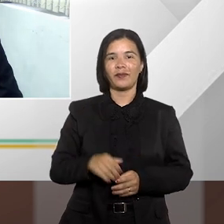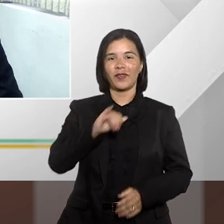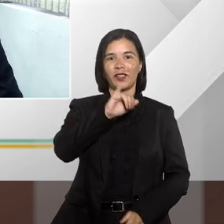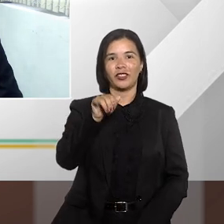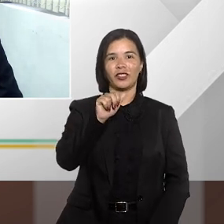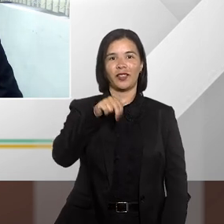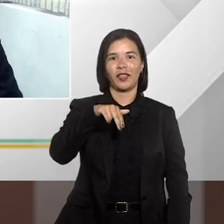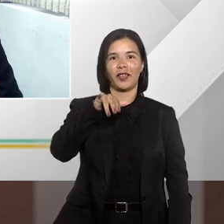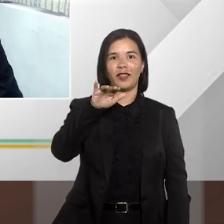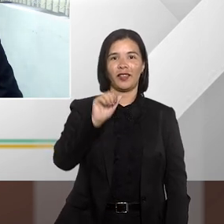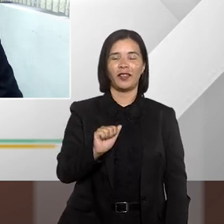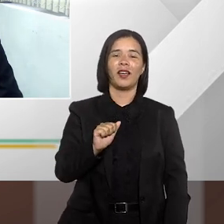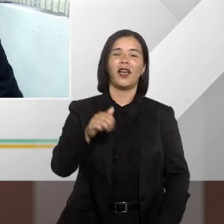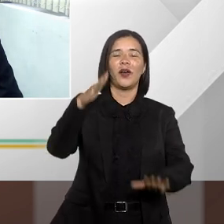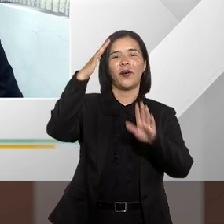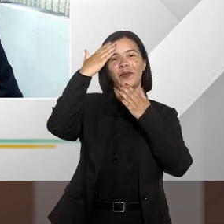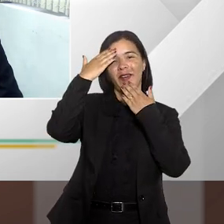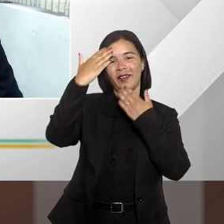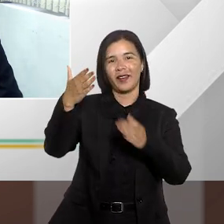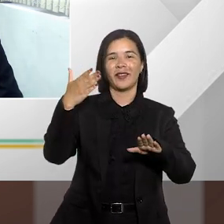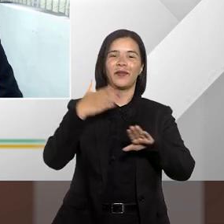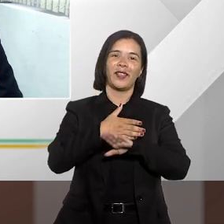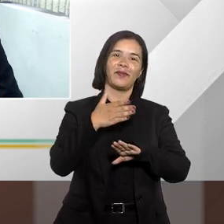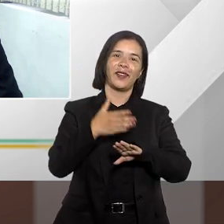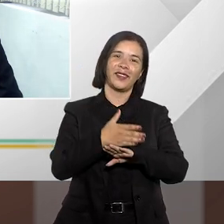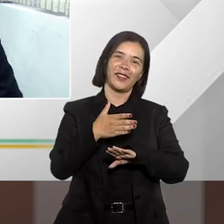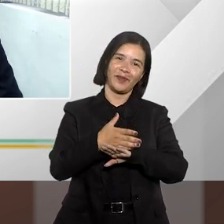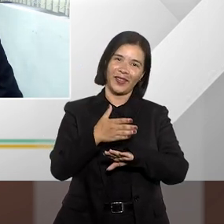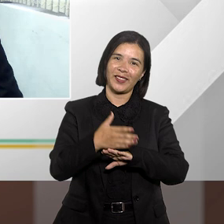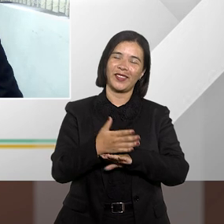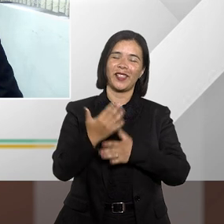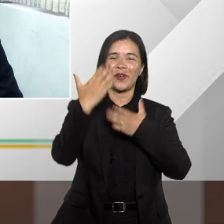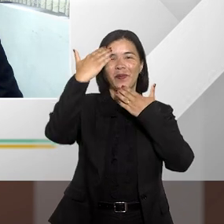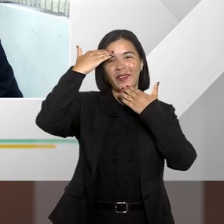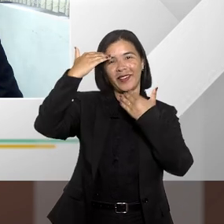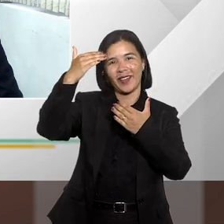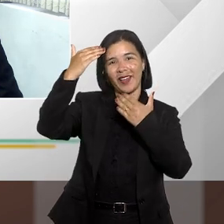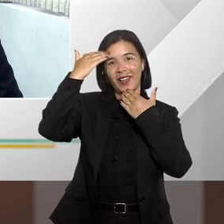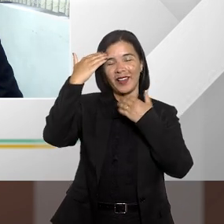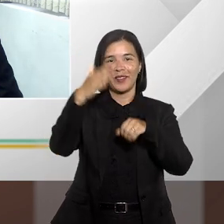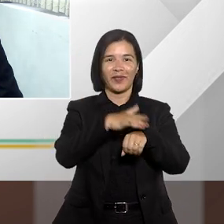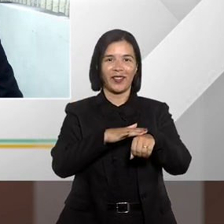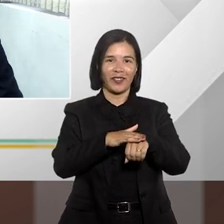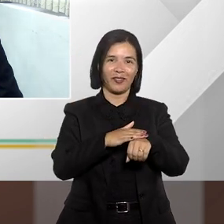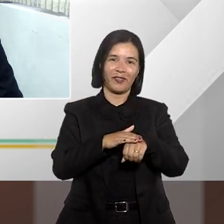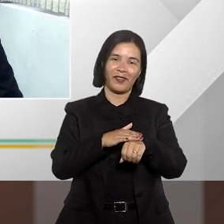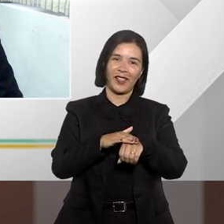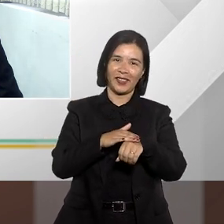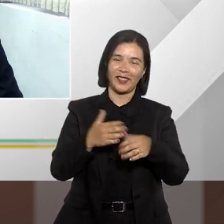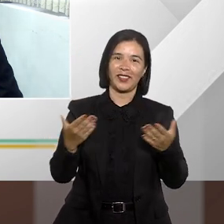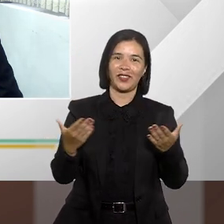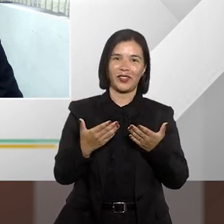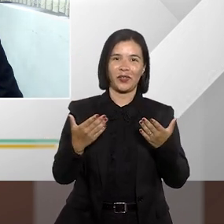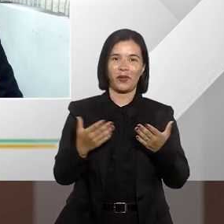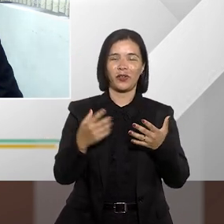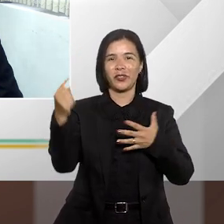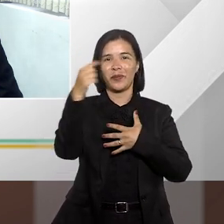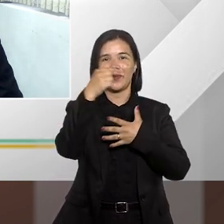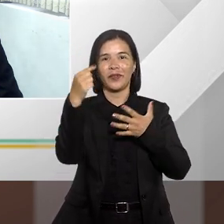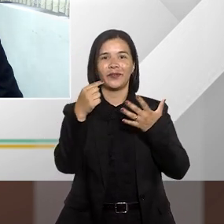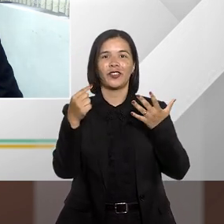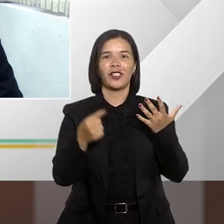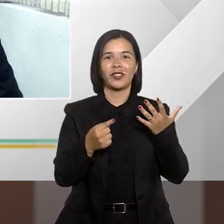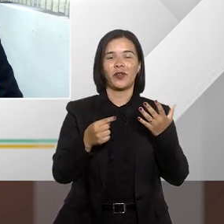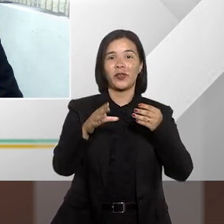Janaína, muitíssimo obrigada pela participação. Sem palavras assim para agradecer essa nossa conversa com pontuações,